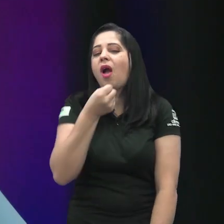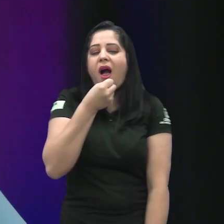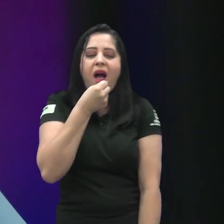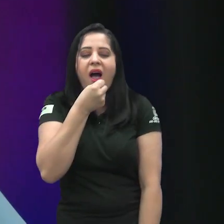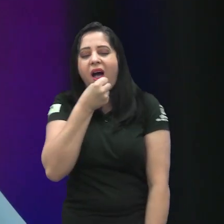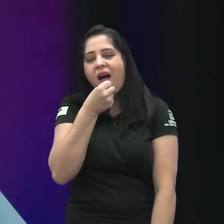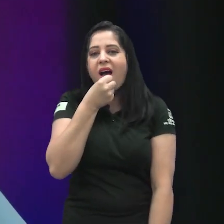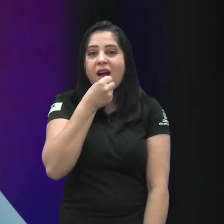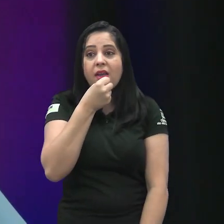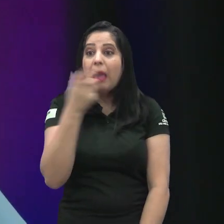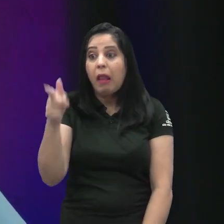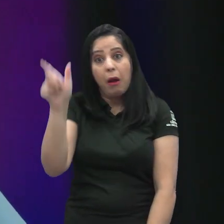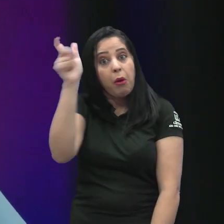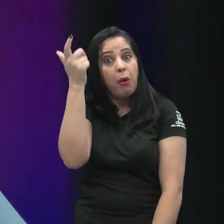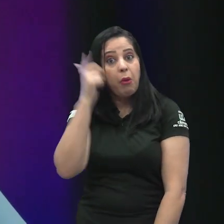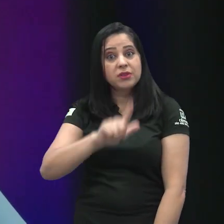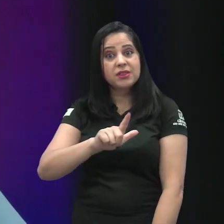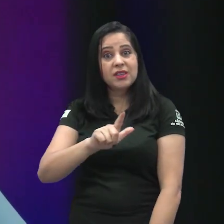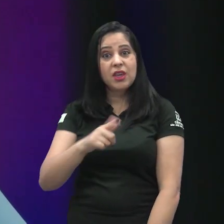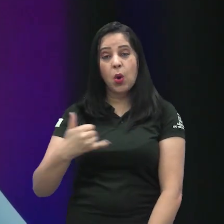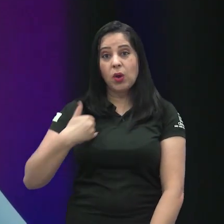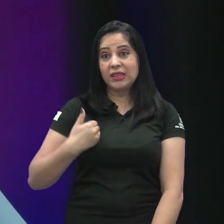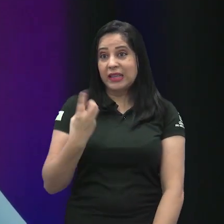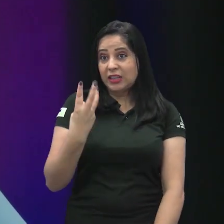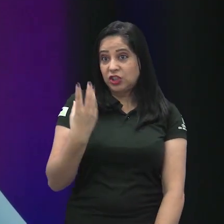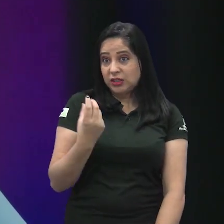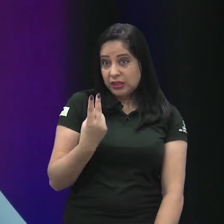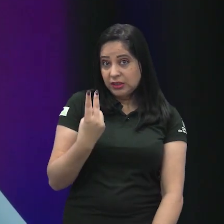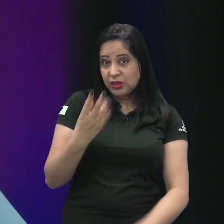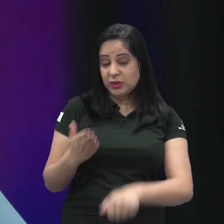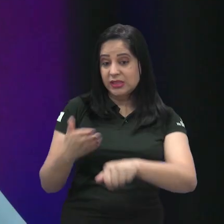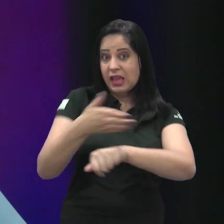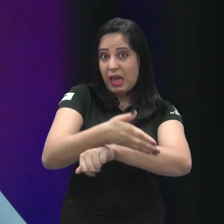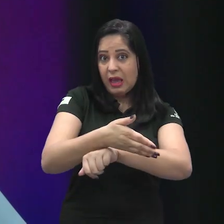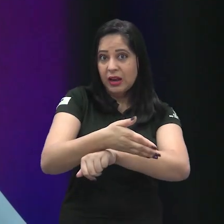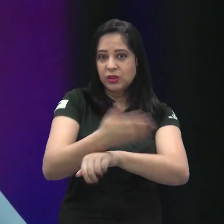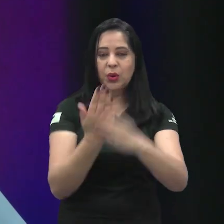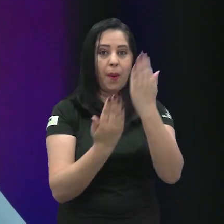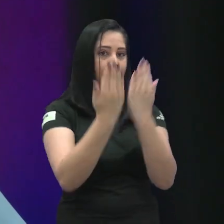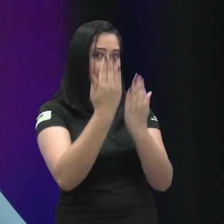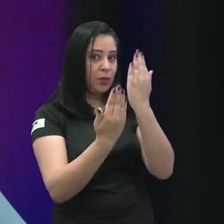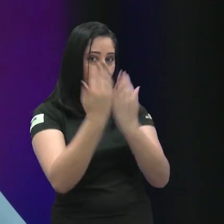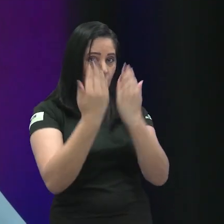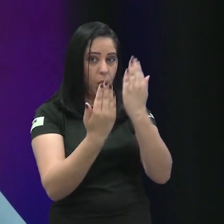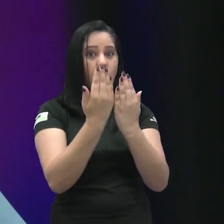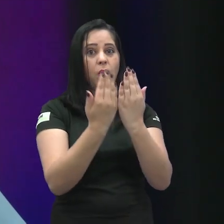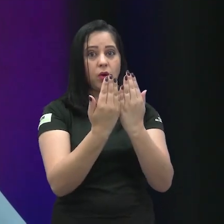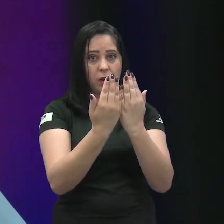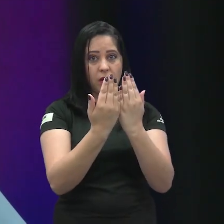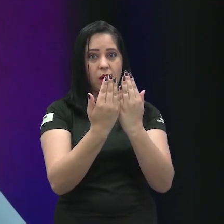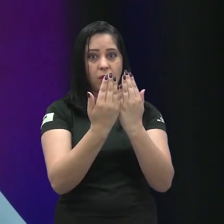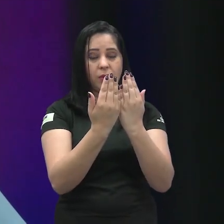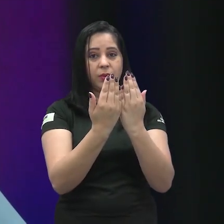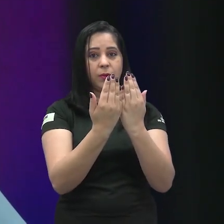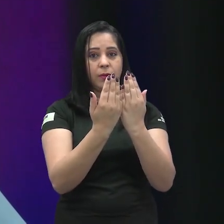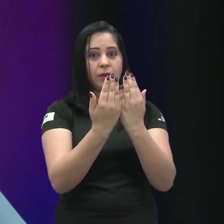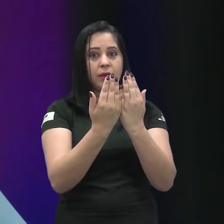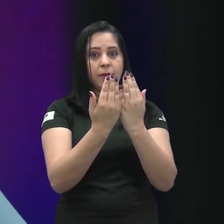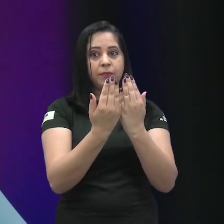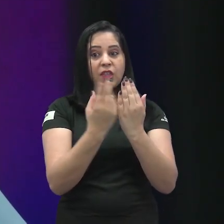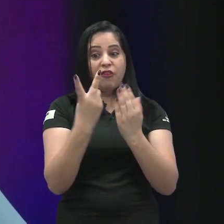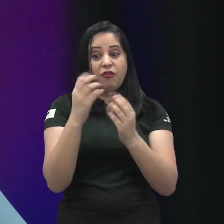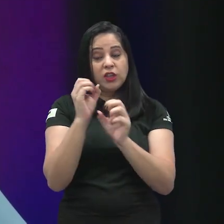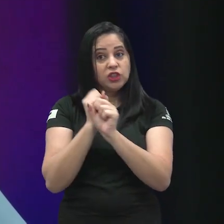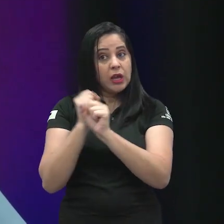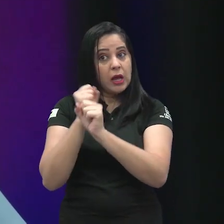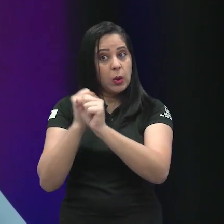em ser cantora. E ela conseguiu, viu? Aos 32 anos entrou para o coral da Fundação Cultural da cidade onde ela nasceu e